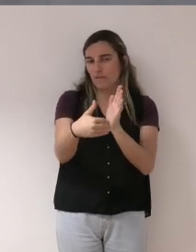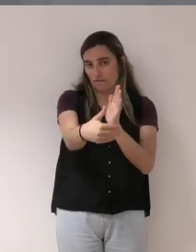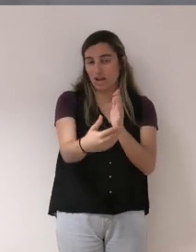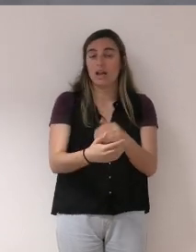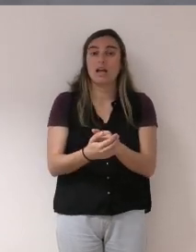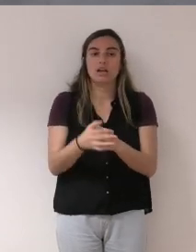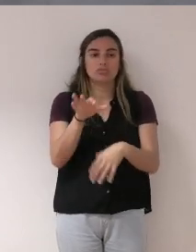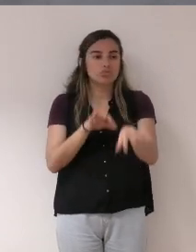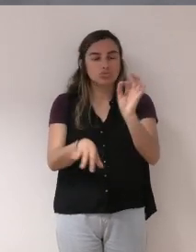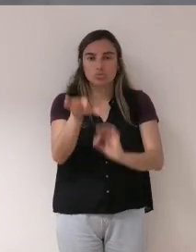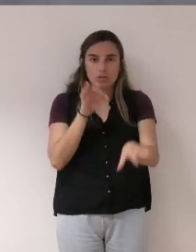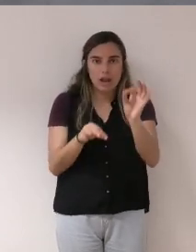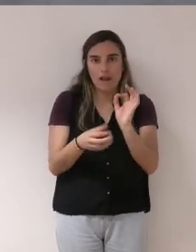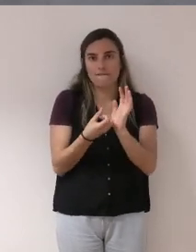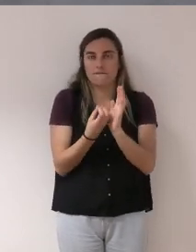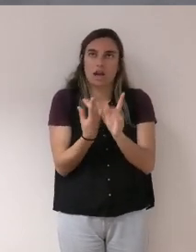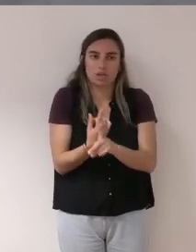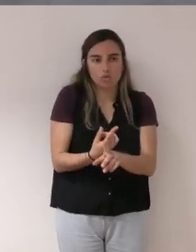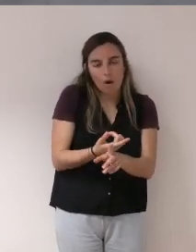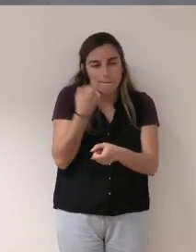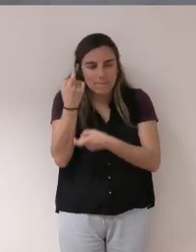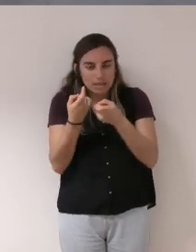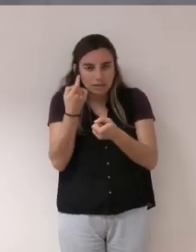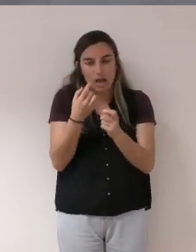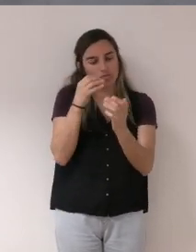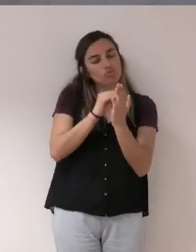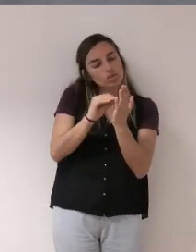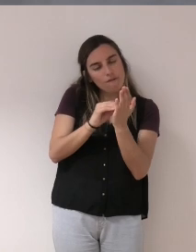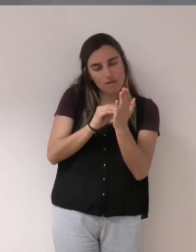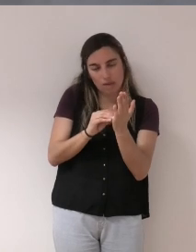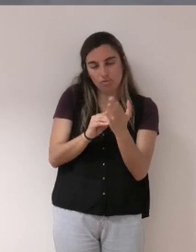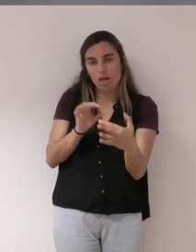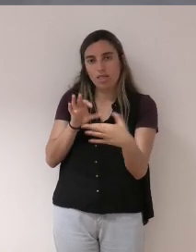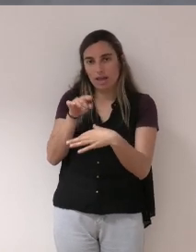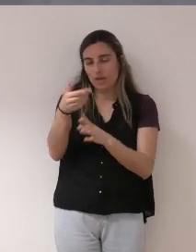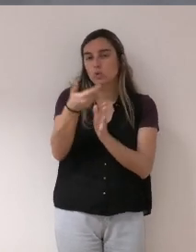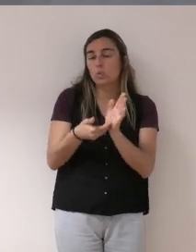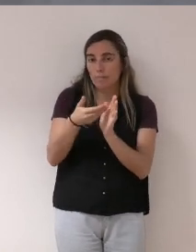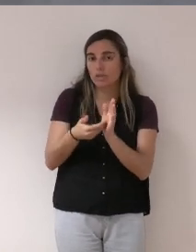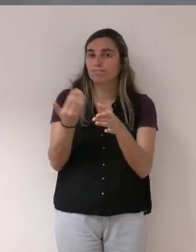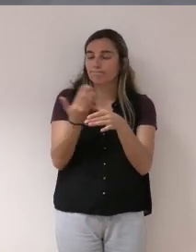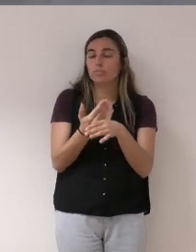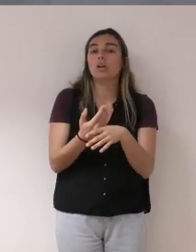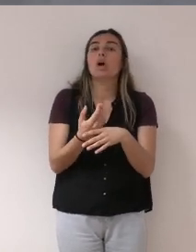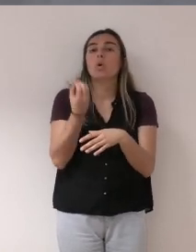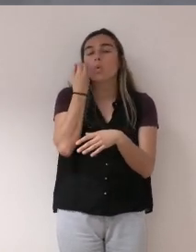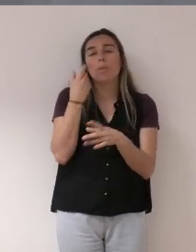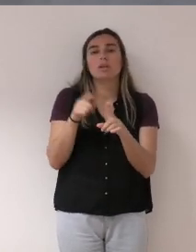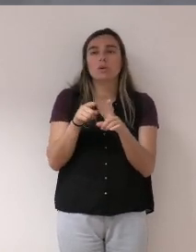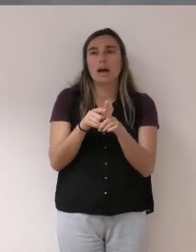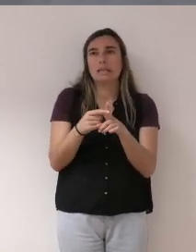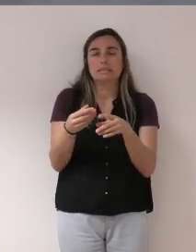de uma seleção que está latente e que se inscreve nesse documento, como é que se dá